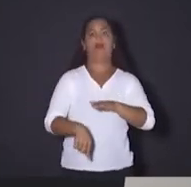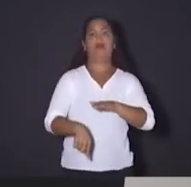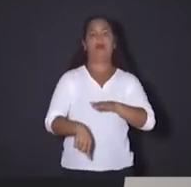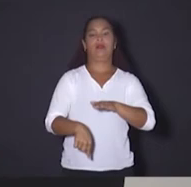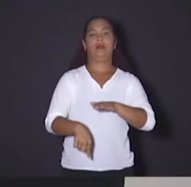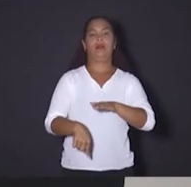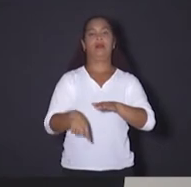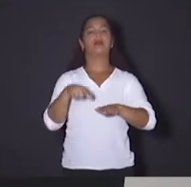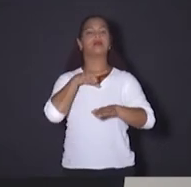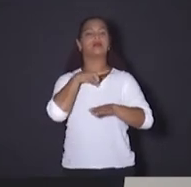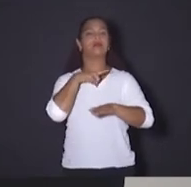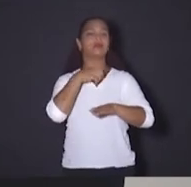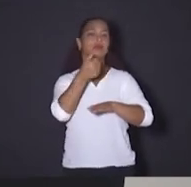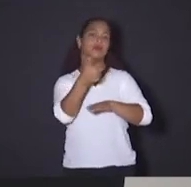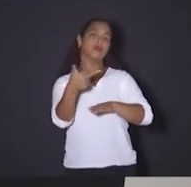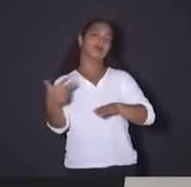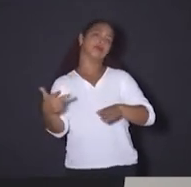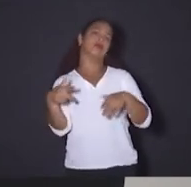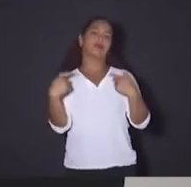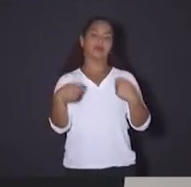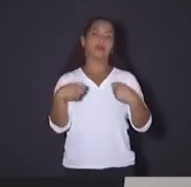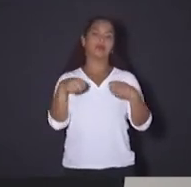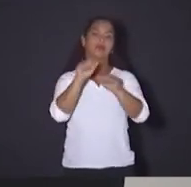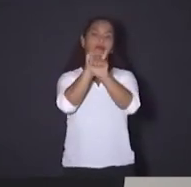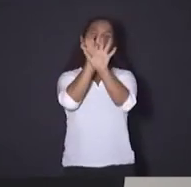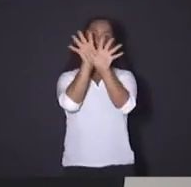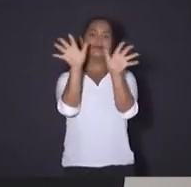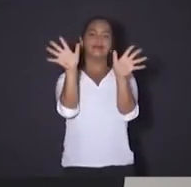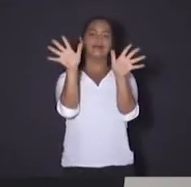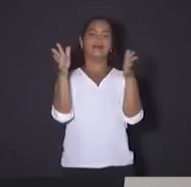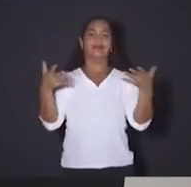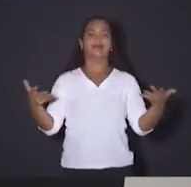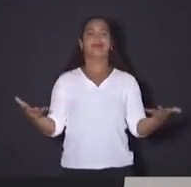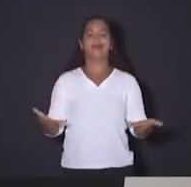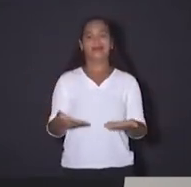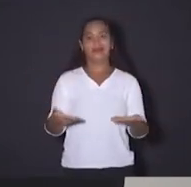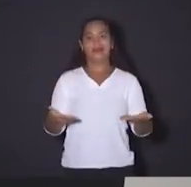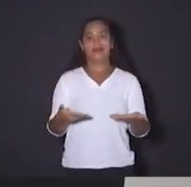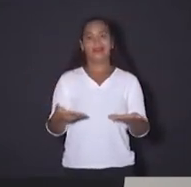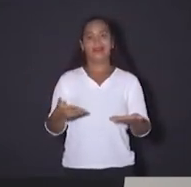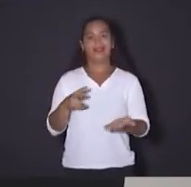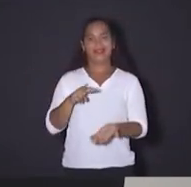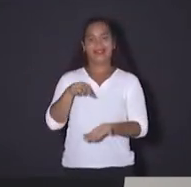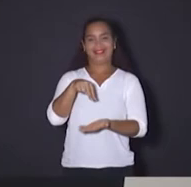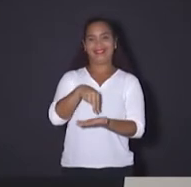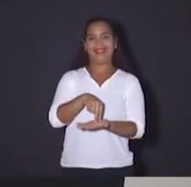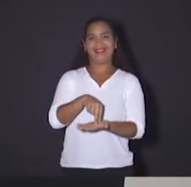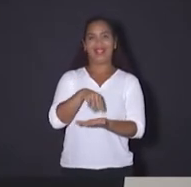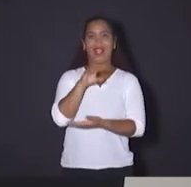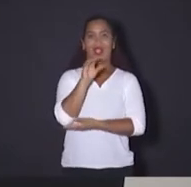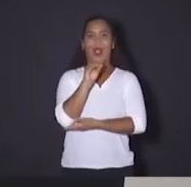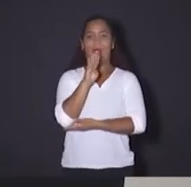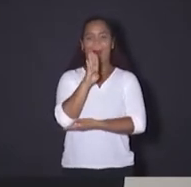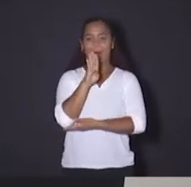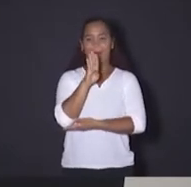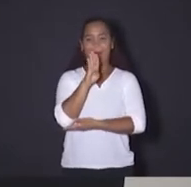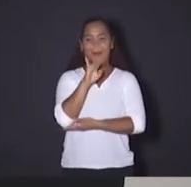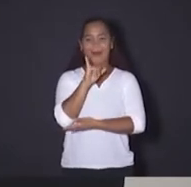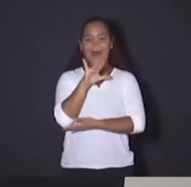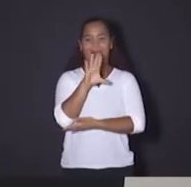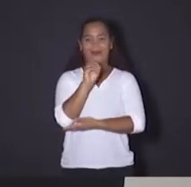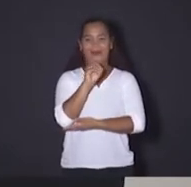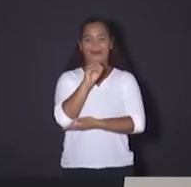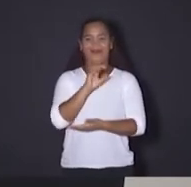pautas que me parecem óbvias agora eu vou defender me a obviedade e deixa essa palavra a obviedade